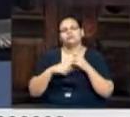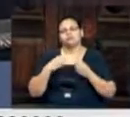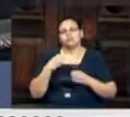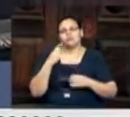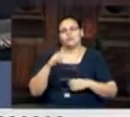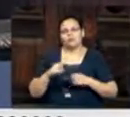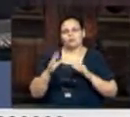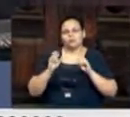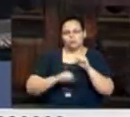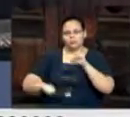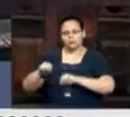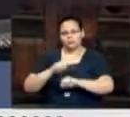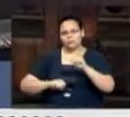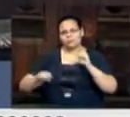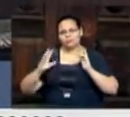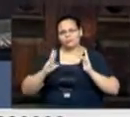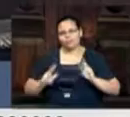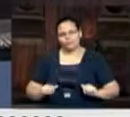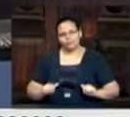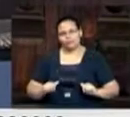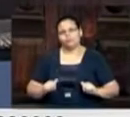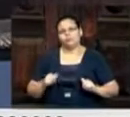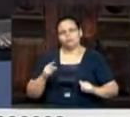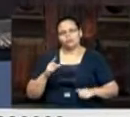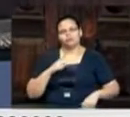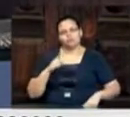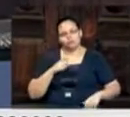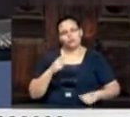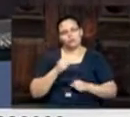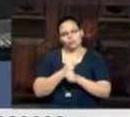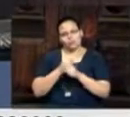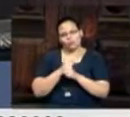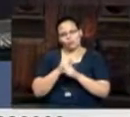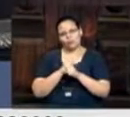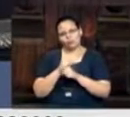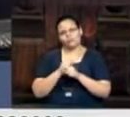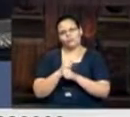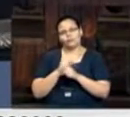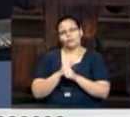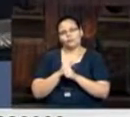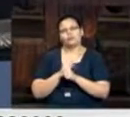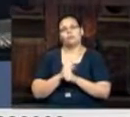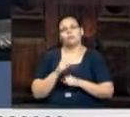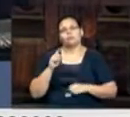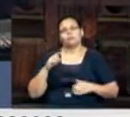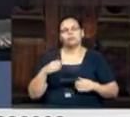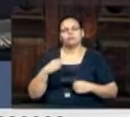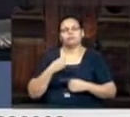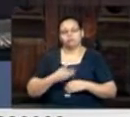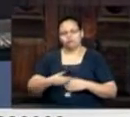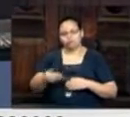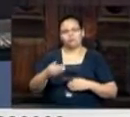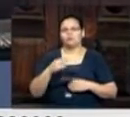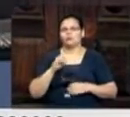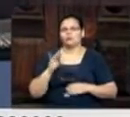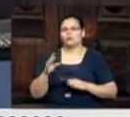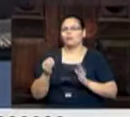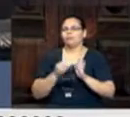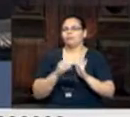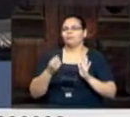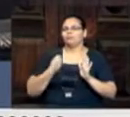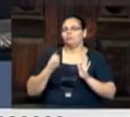limpeza e garantir efetivamente que haja um ano letivo que não seja apenas protocolar, anotado em boletins, mas